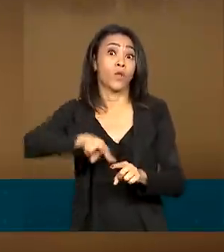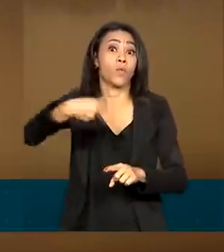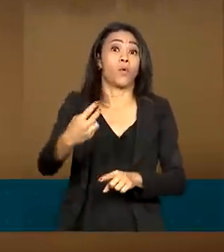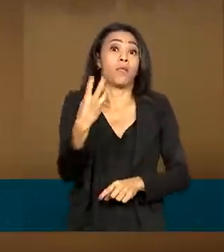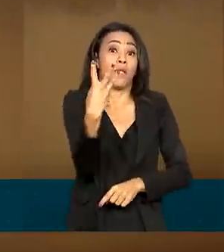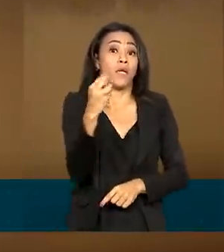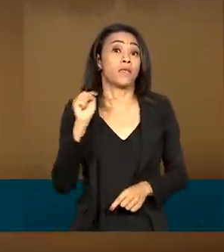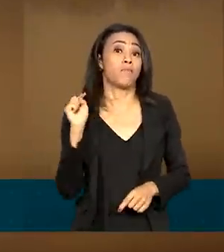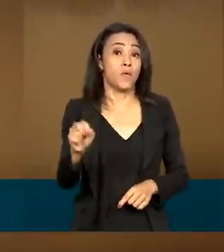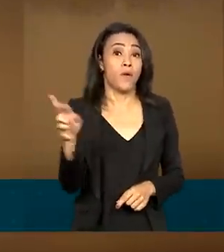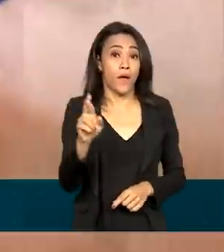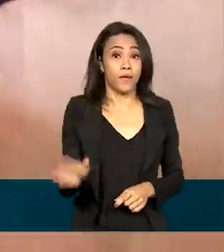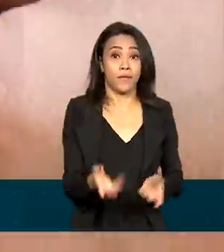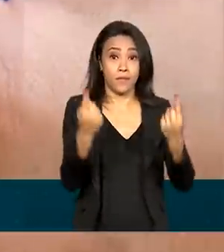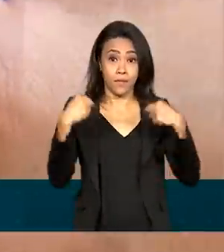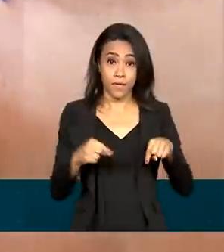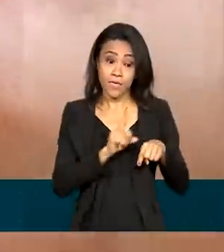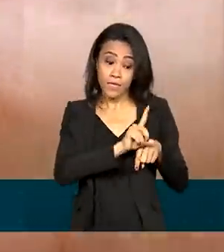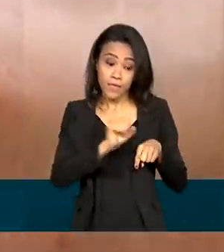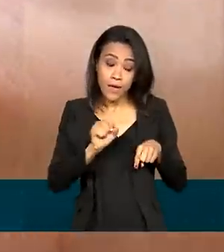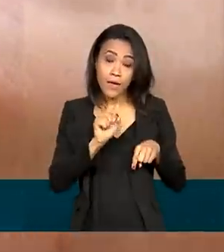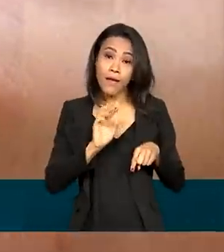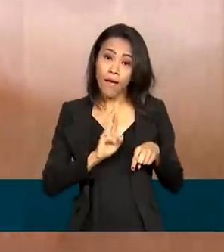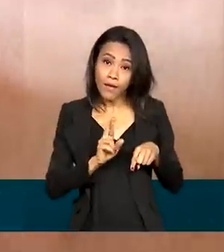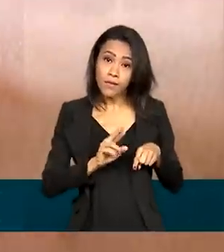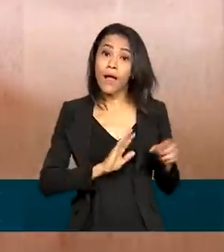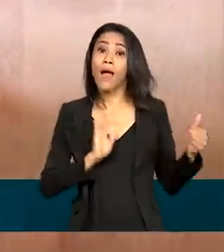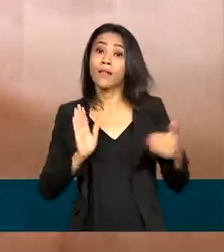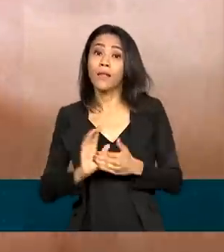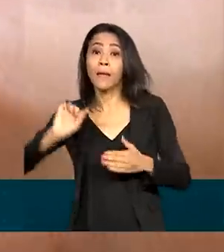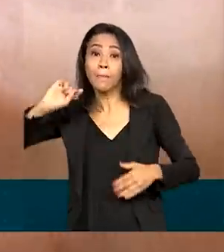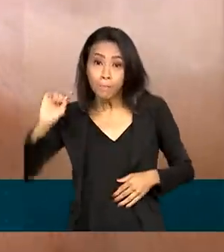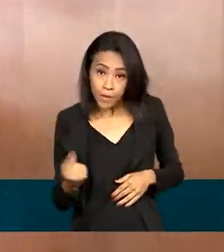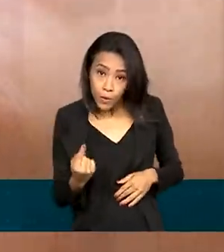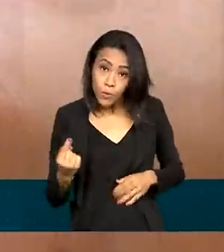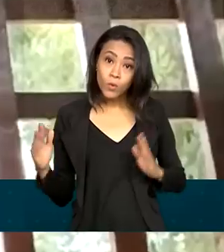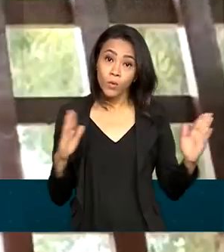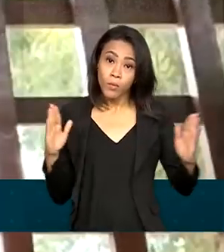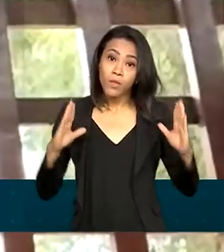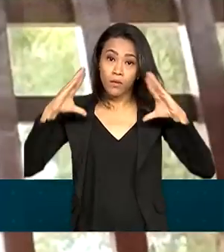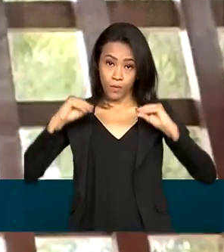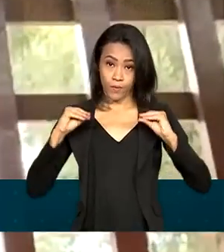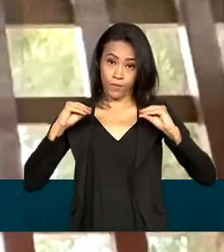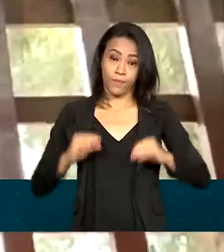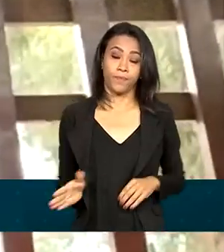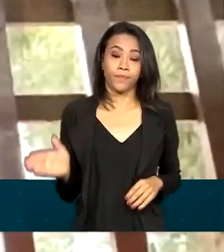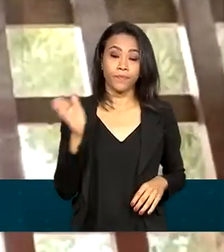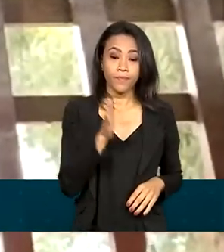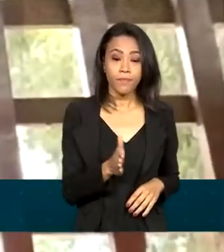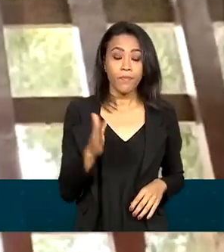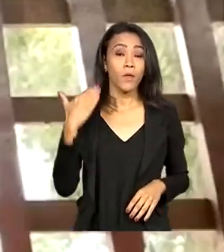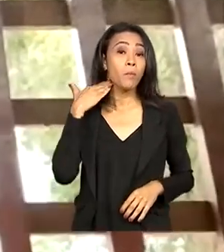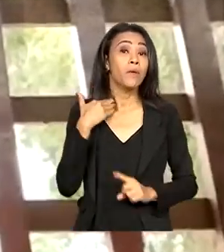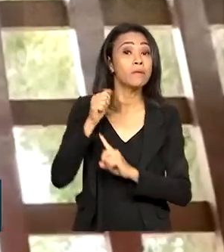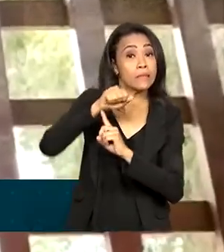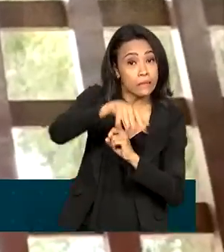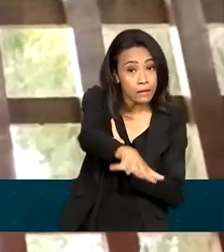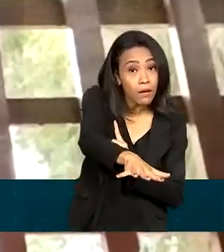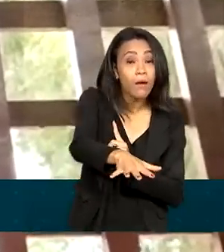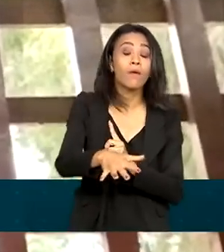3000 e de r$ 100 para r$ 1.000 no período noturno Banco Central tá atendendo